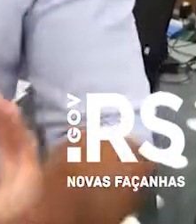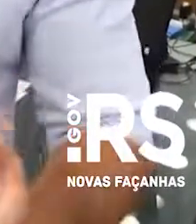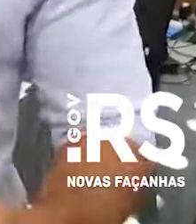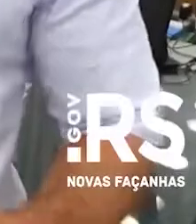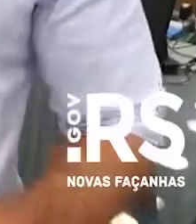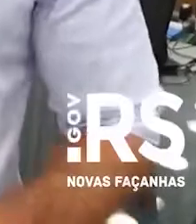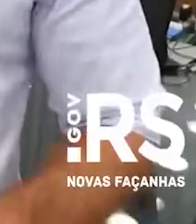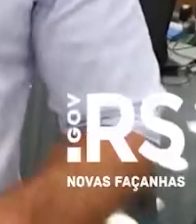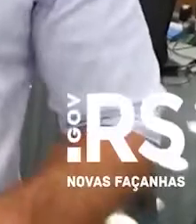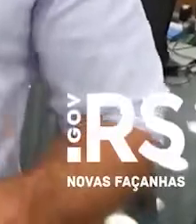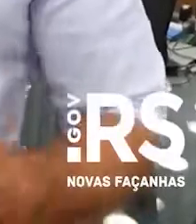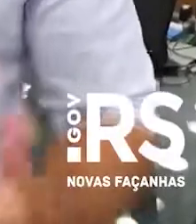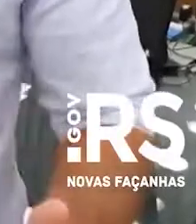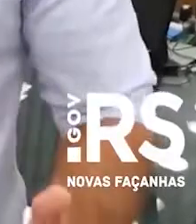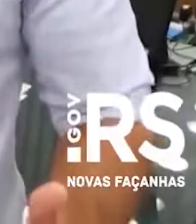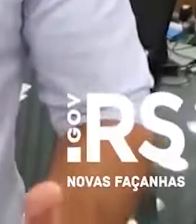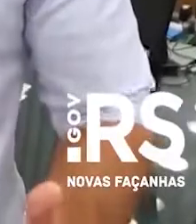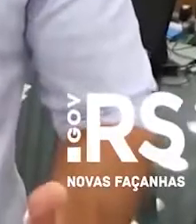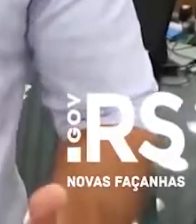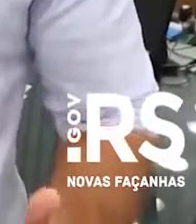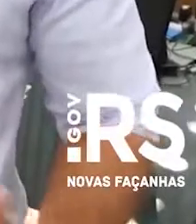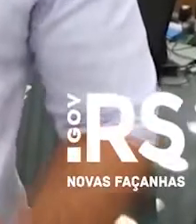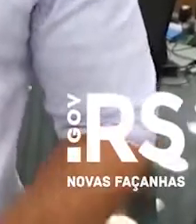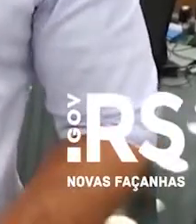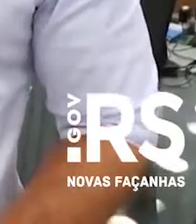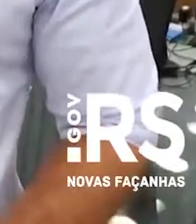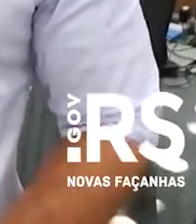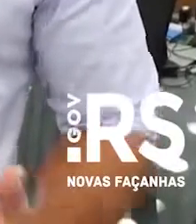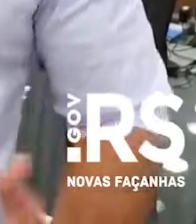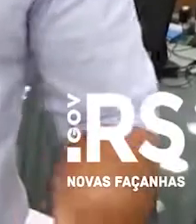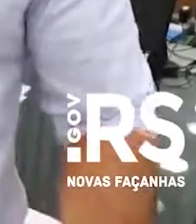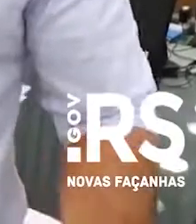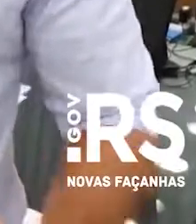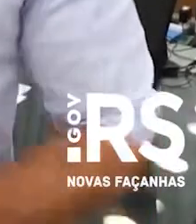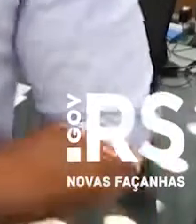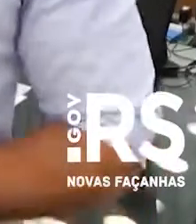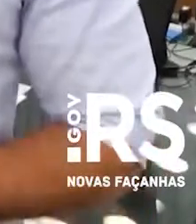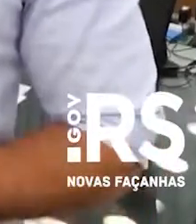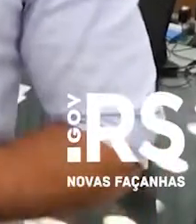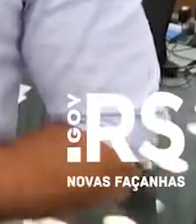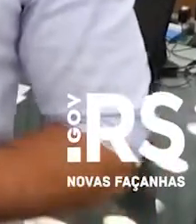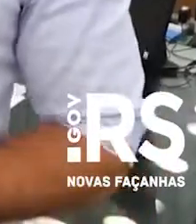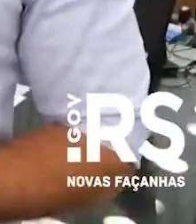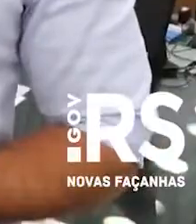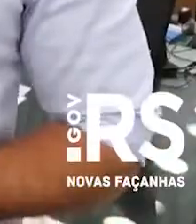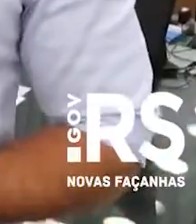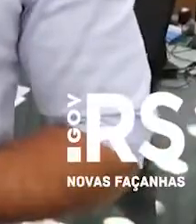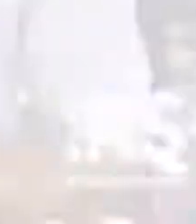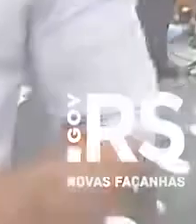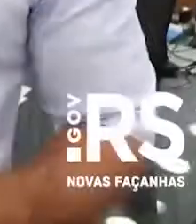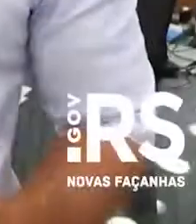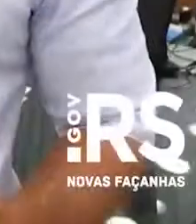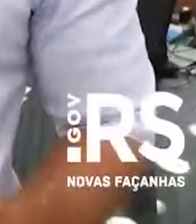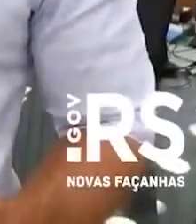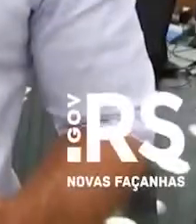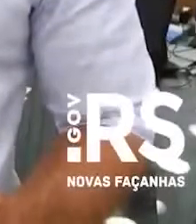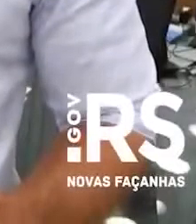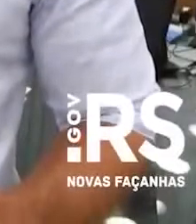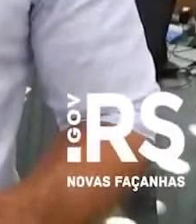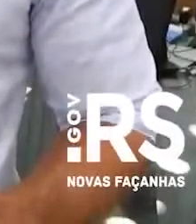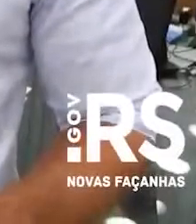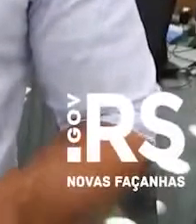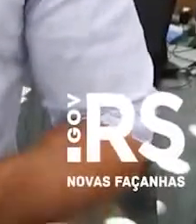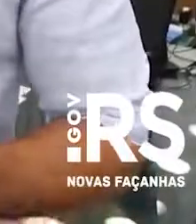para notificar e exigir que se explique o porquê deste aumento excessivo do preço. Aquelas pessoas